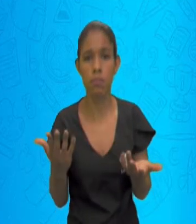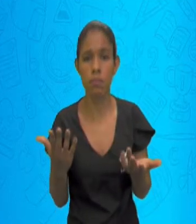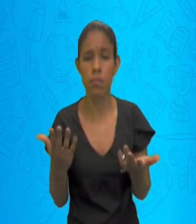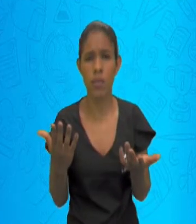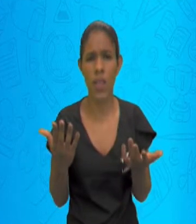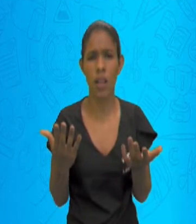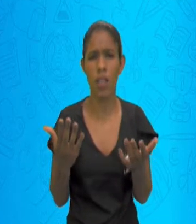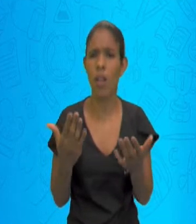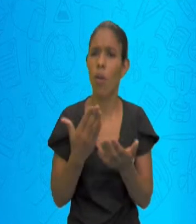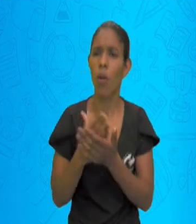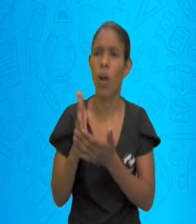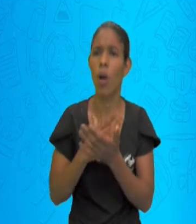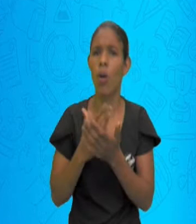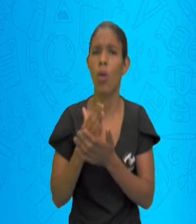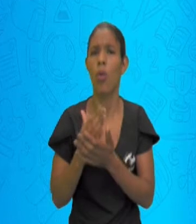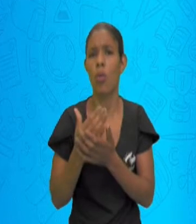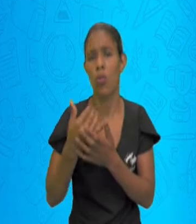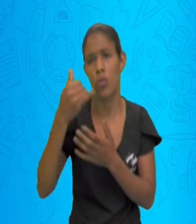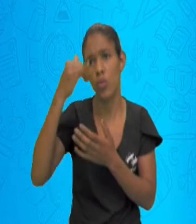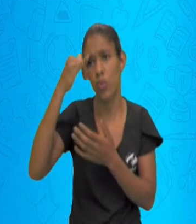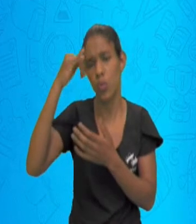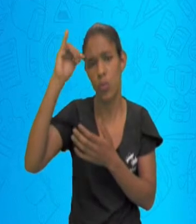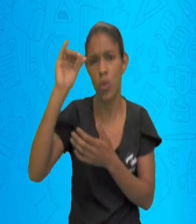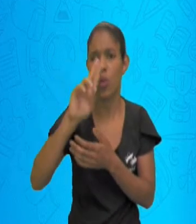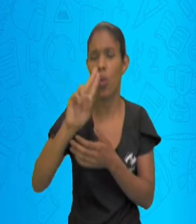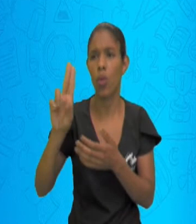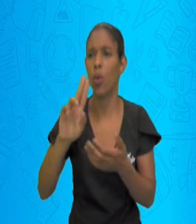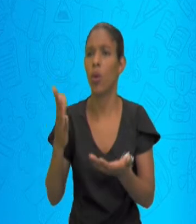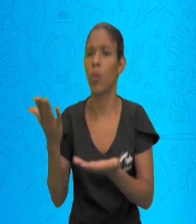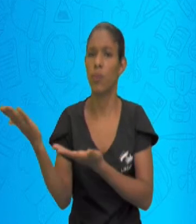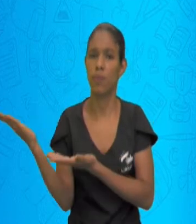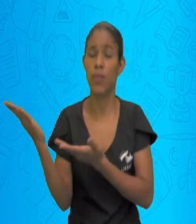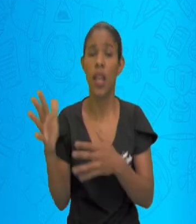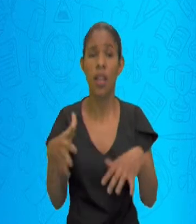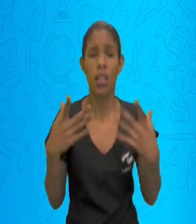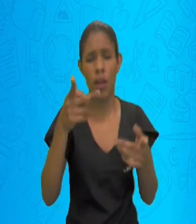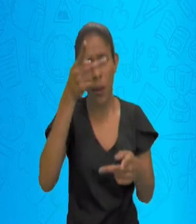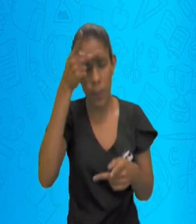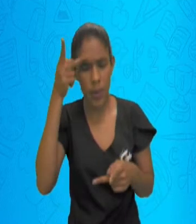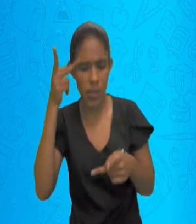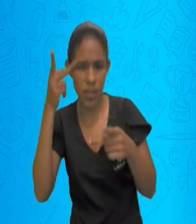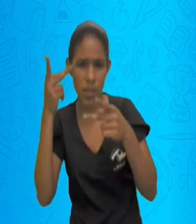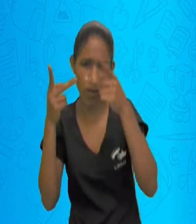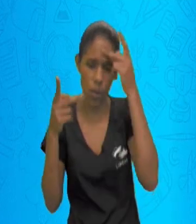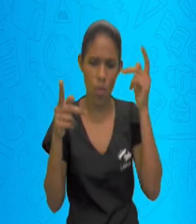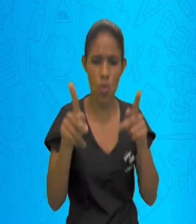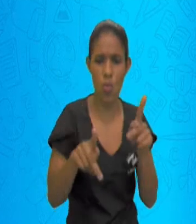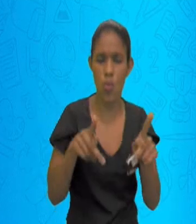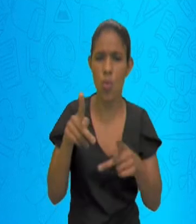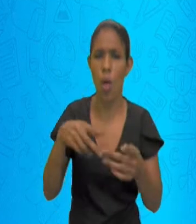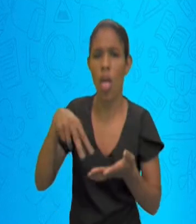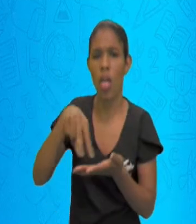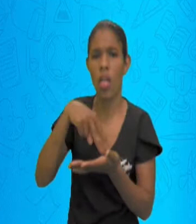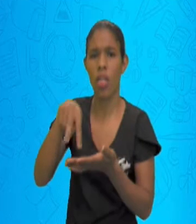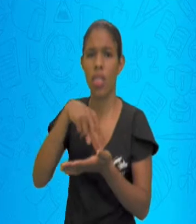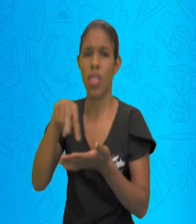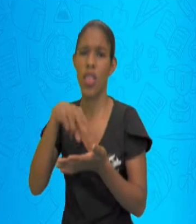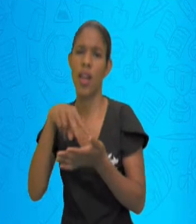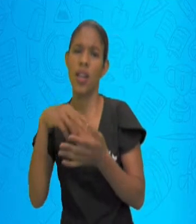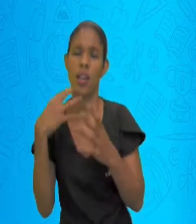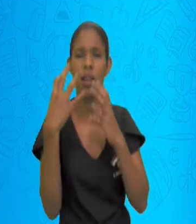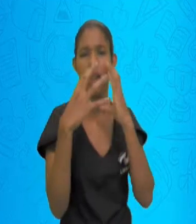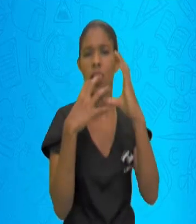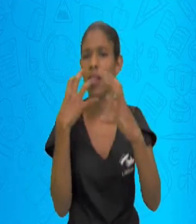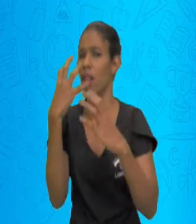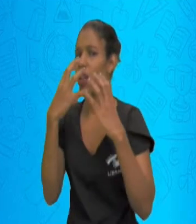São algumas delas. Dançando e cantando, conta-se a história da morte e da ressurreição de um boi. Uma